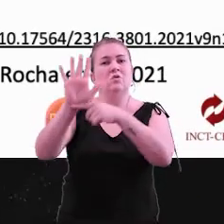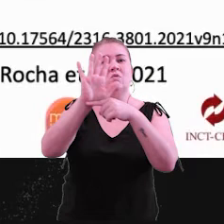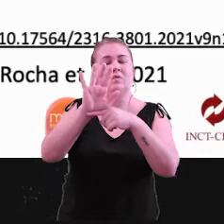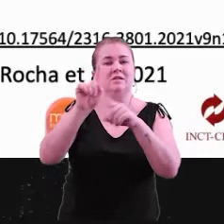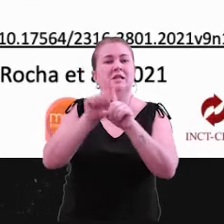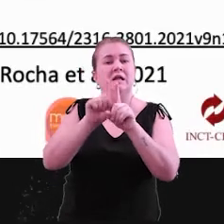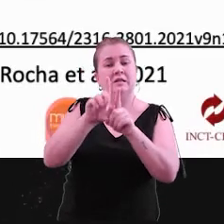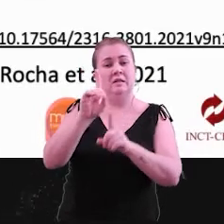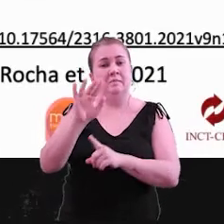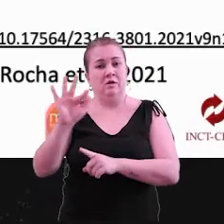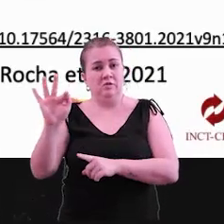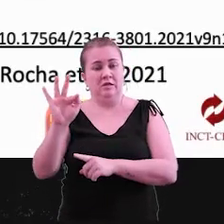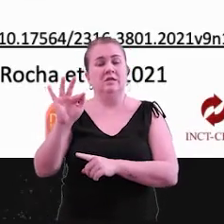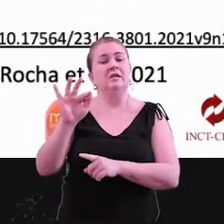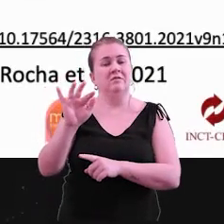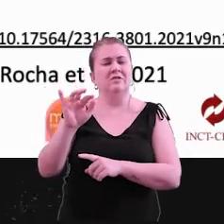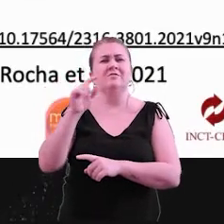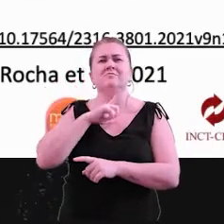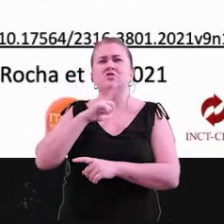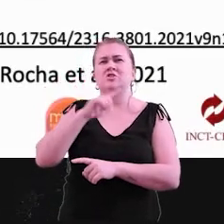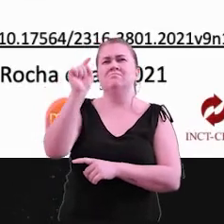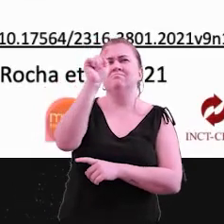foi realizada no segundo semestre de